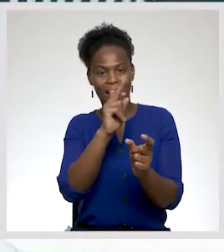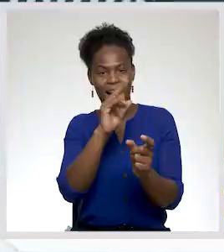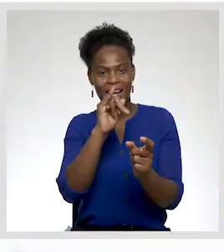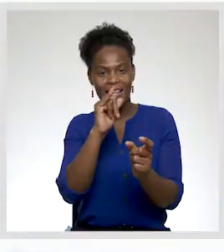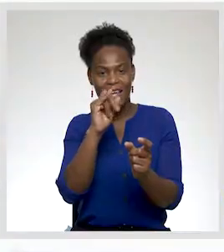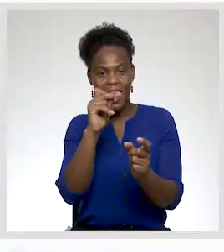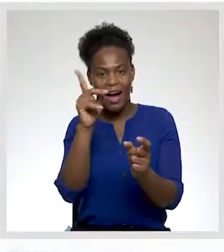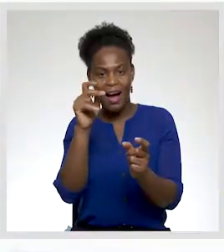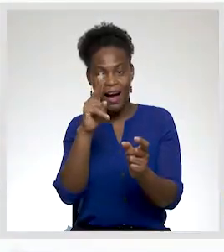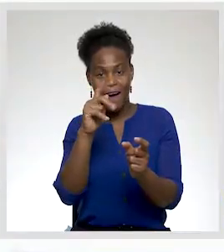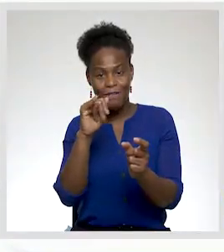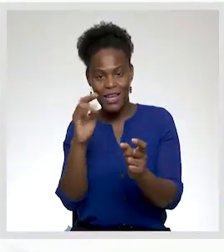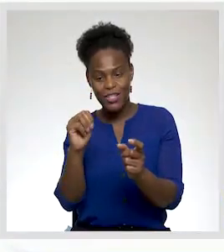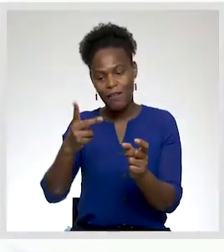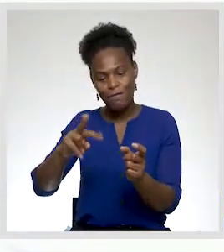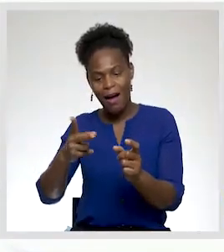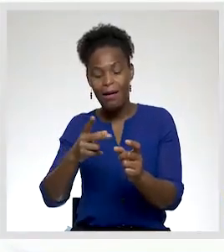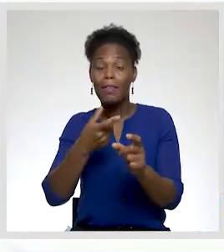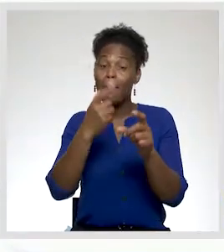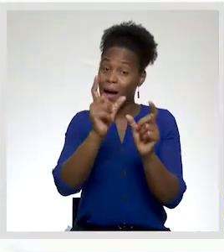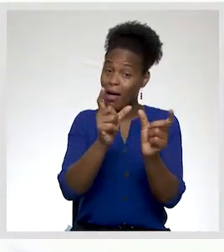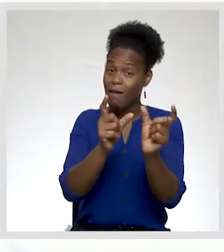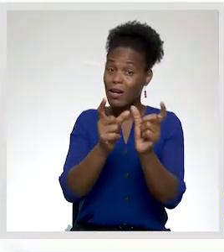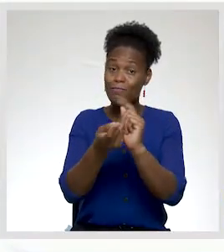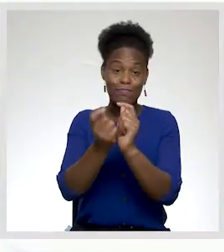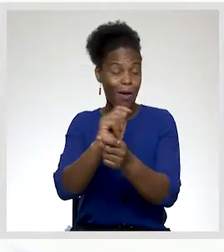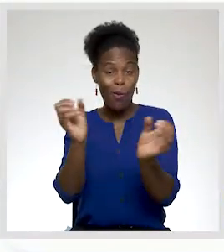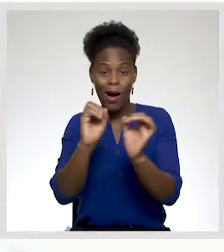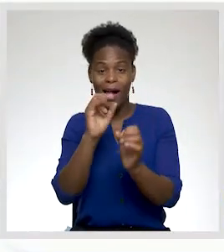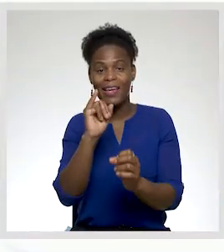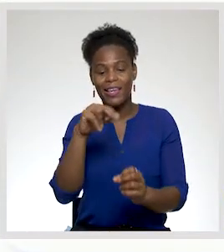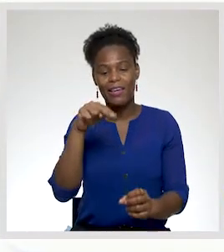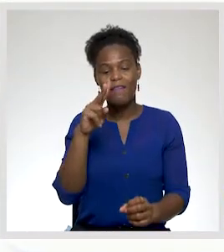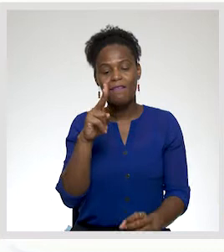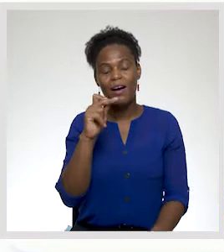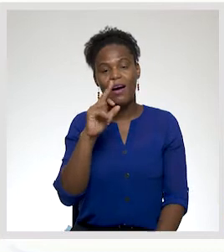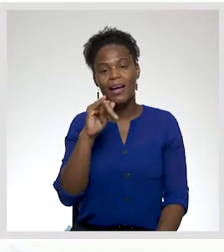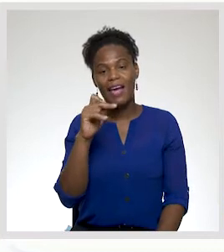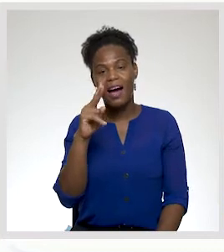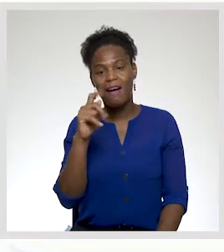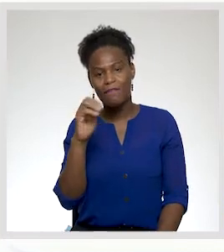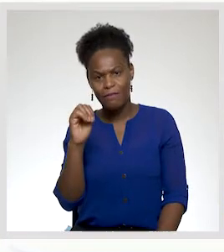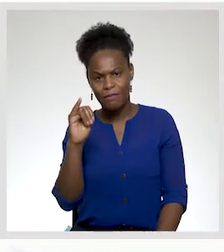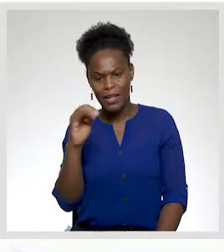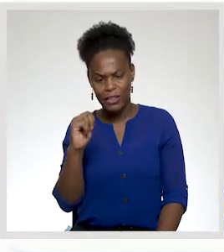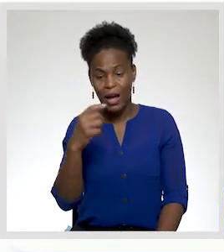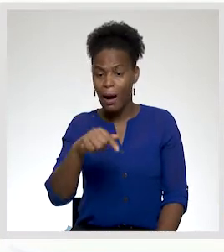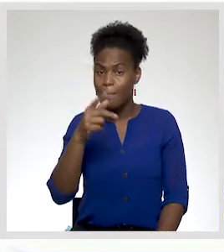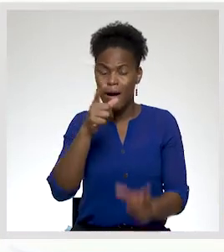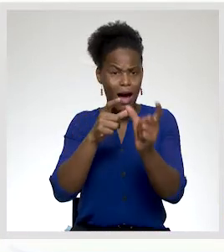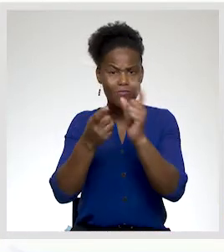invariáveis. Há palavras que nunca mudam. Não têm feminino, nem masculino, não